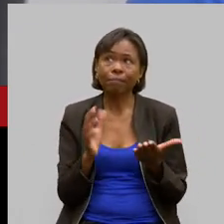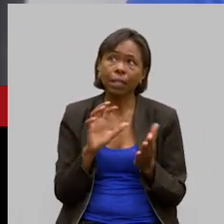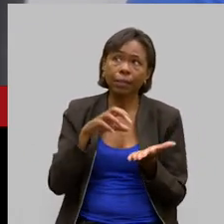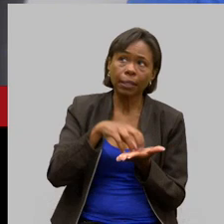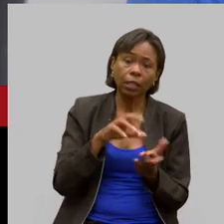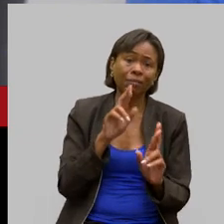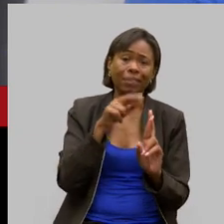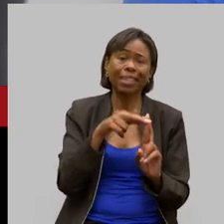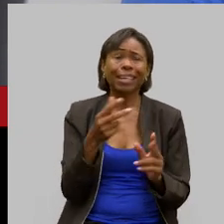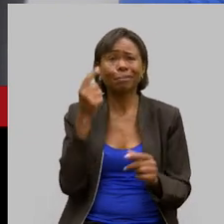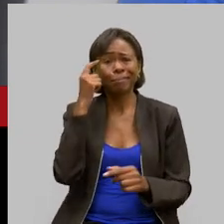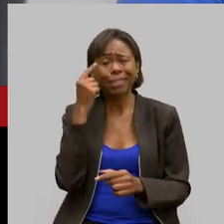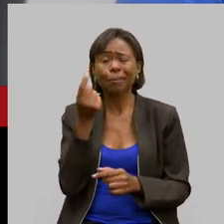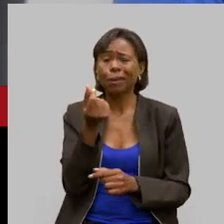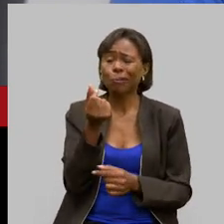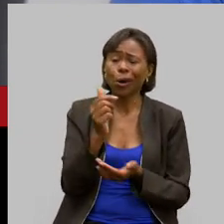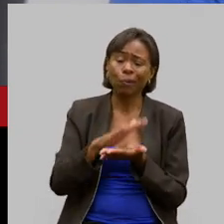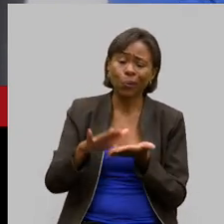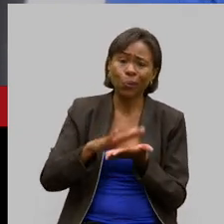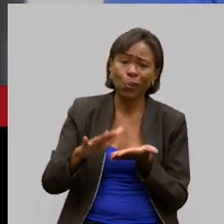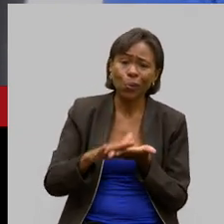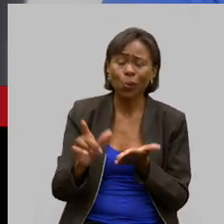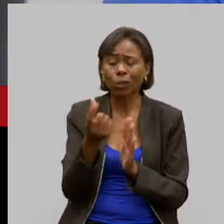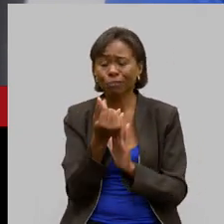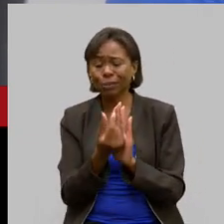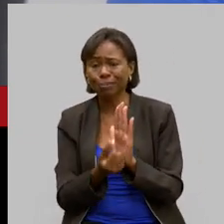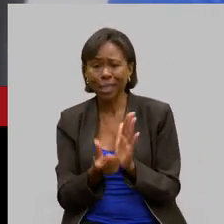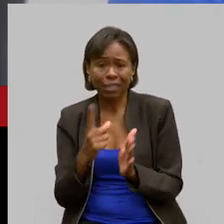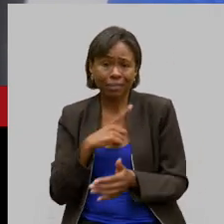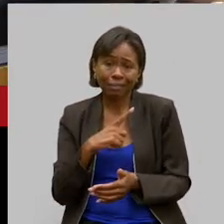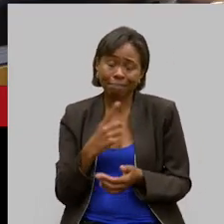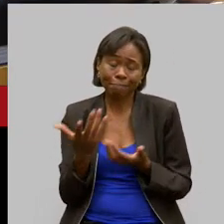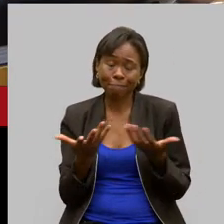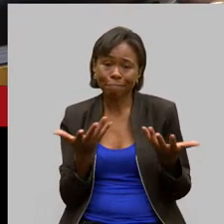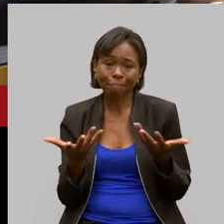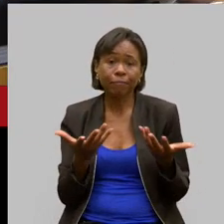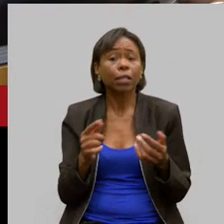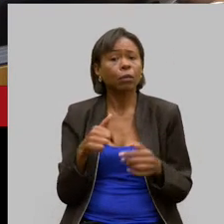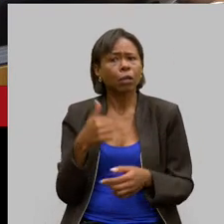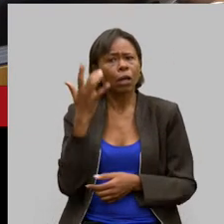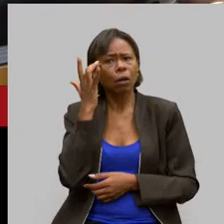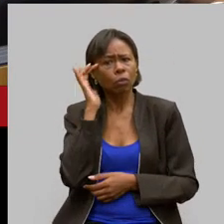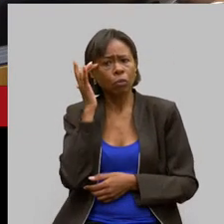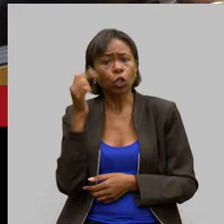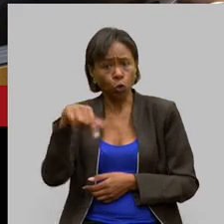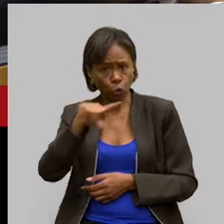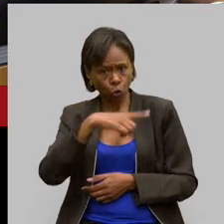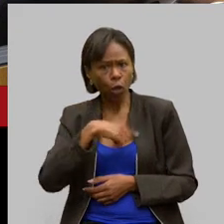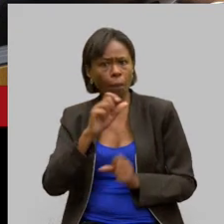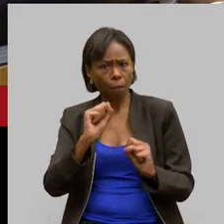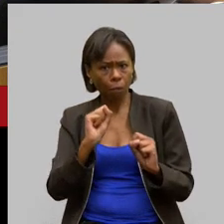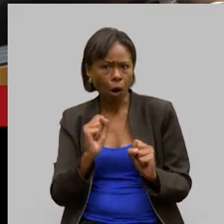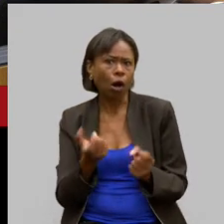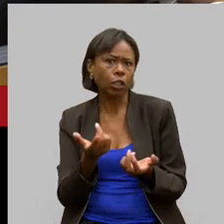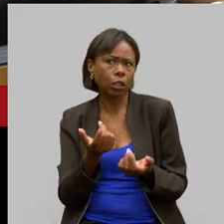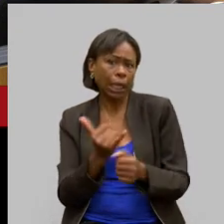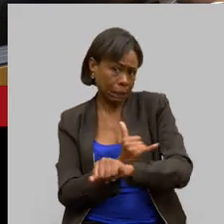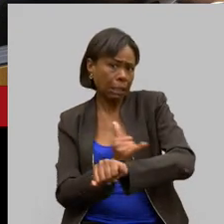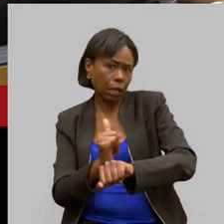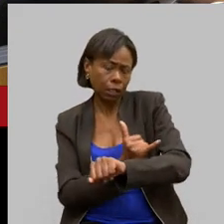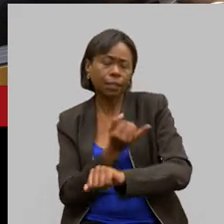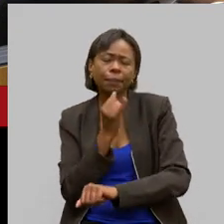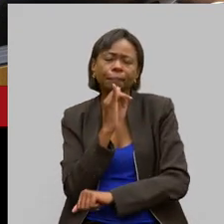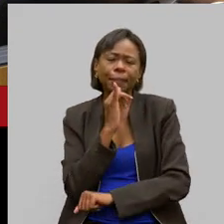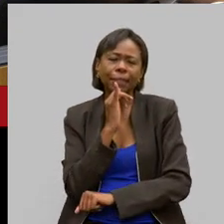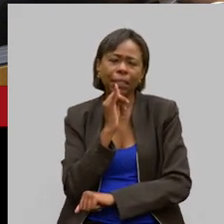custo né como é que fica a capacidade orçamentária para absorver eu acho que a gente tem condição de criar alternativas por exemplo a gente